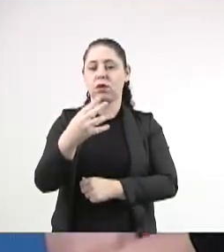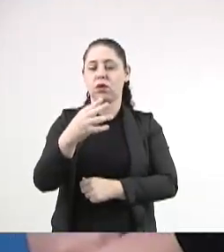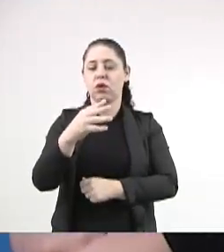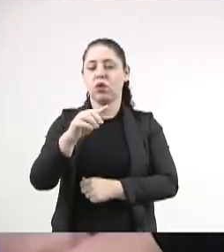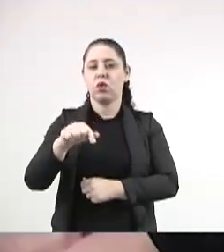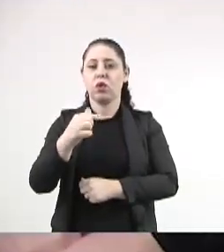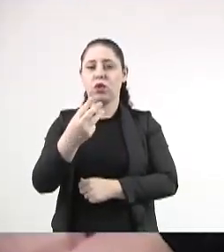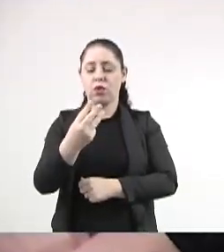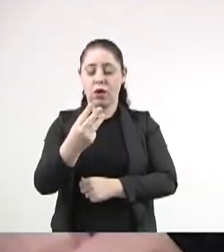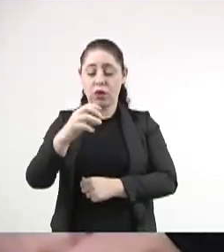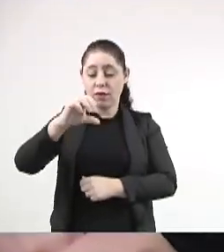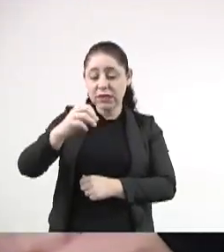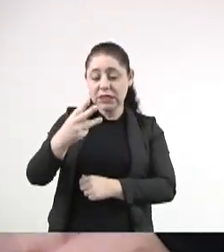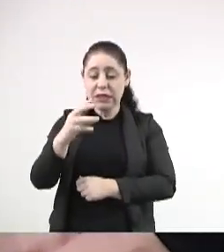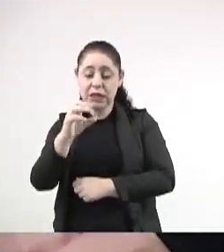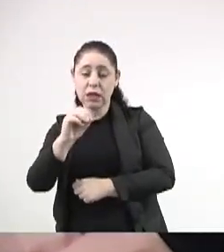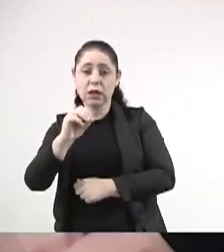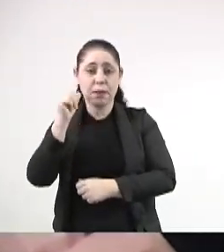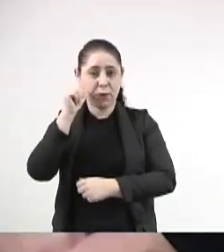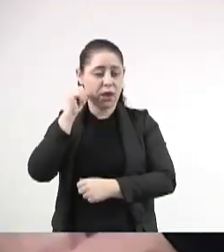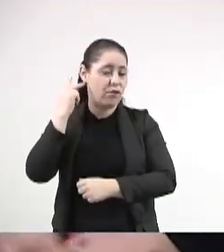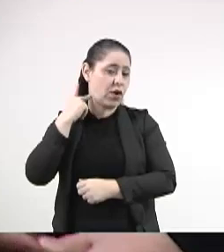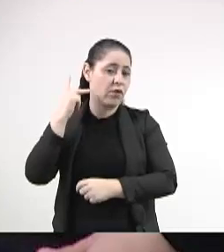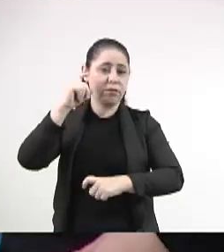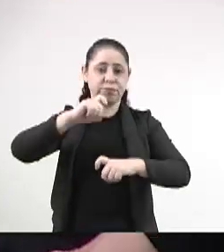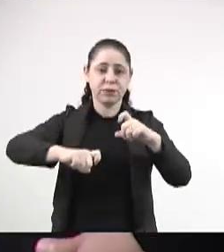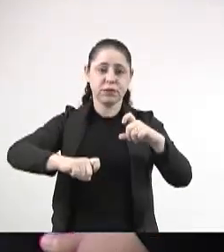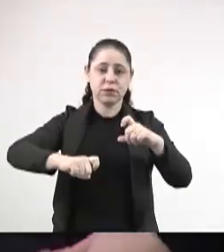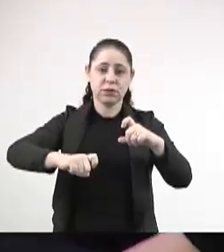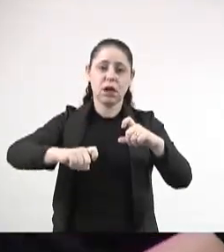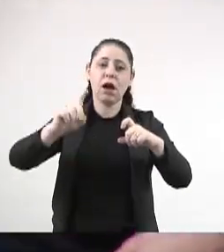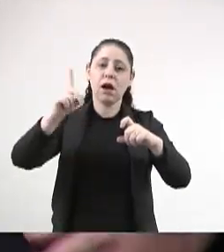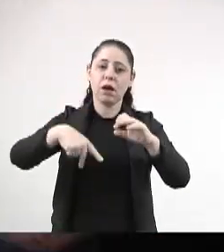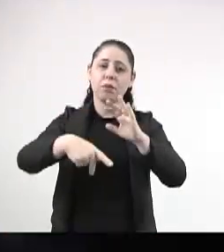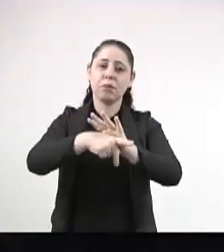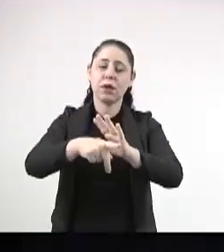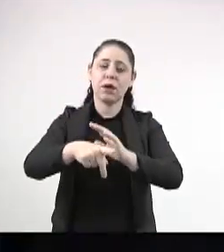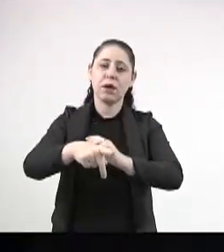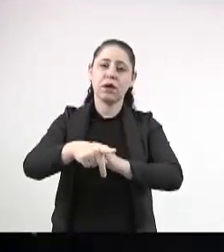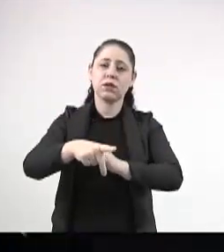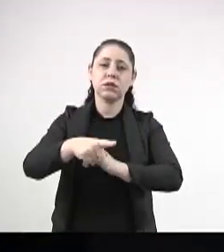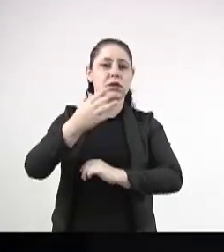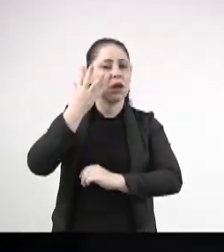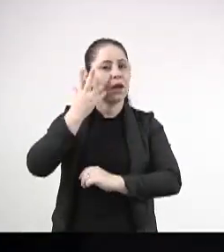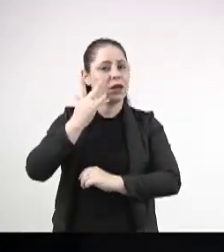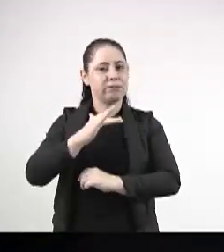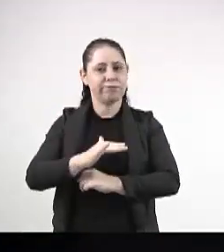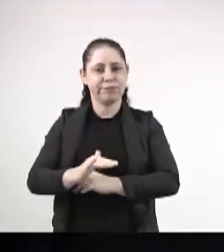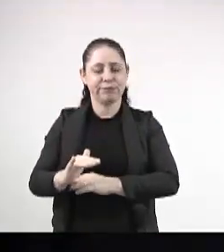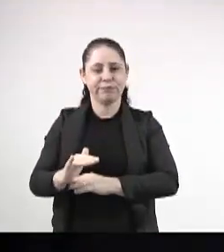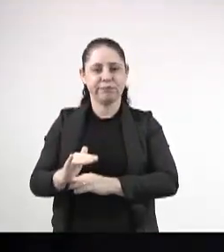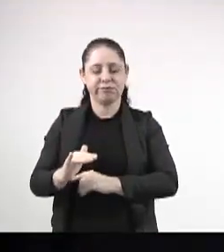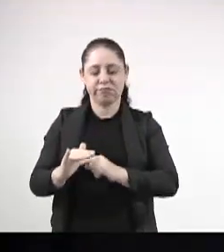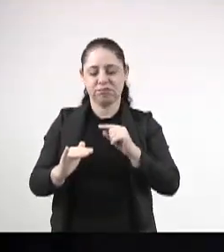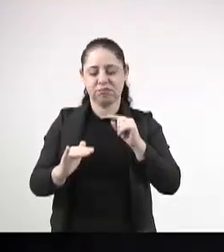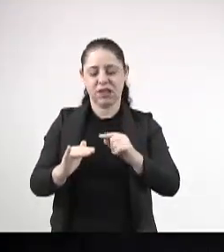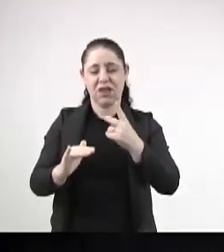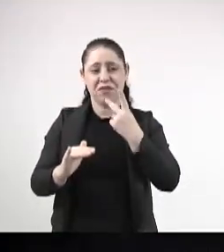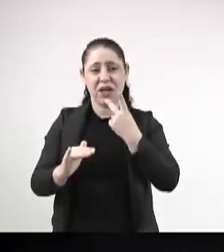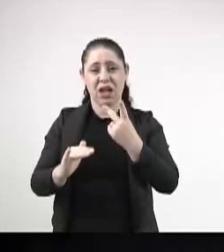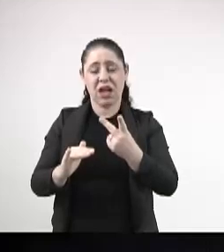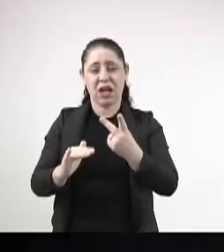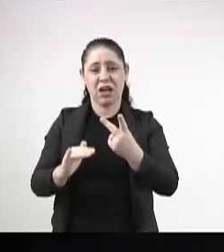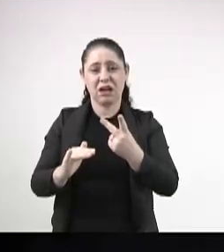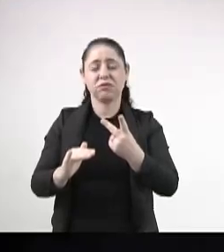74.930 vítimas. Casos de estupro, entre eles, de vulnerável. Vulnerável, nós estamos falando